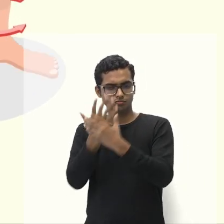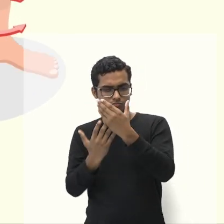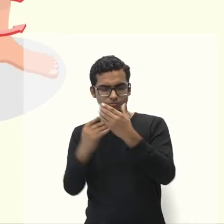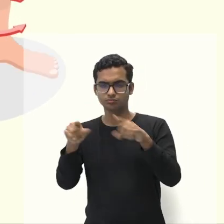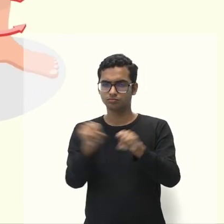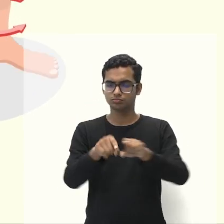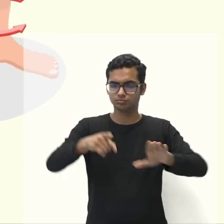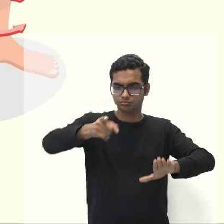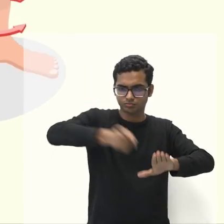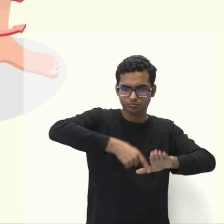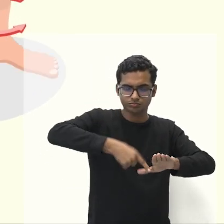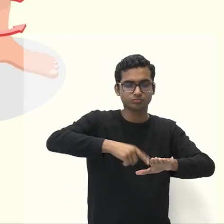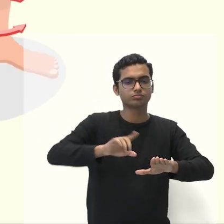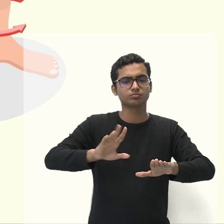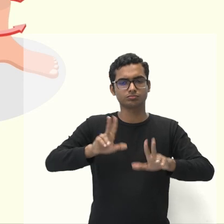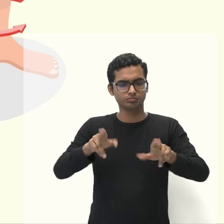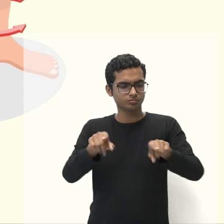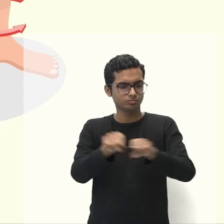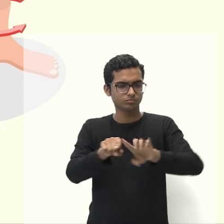quanto para o seu pé.